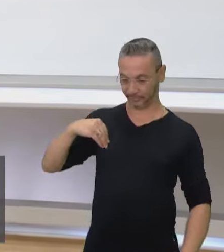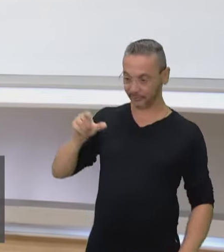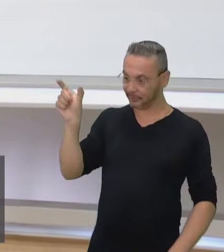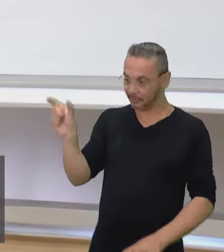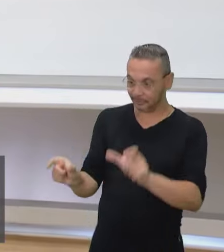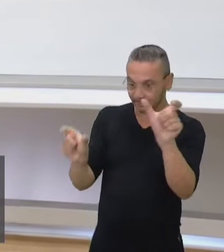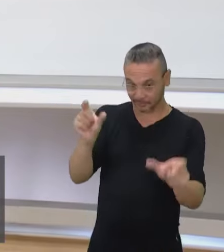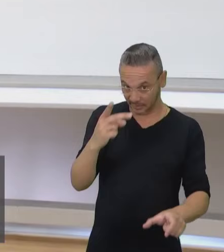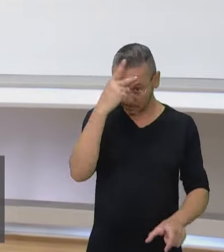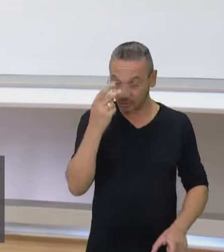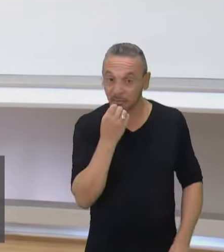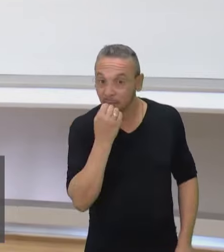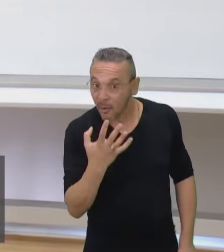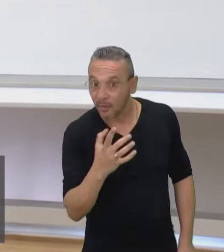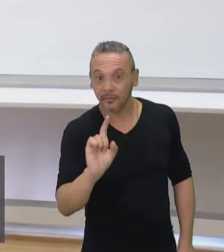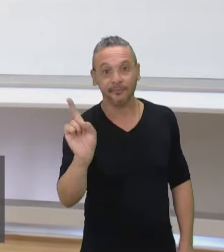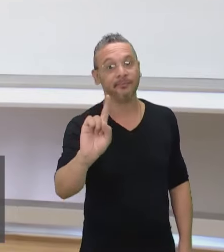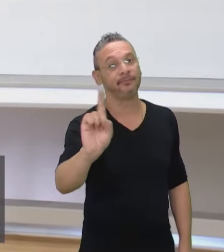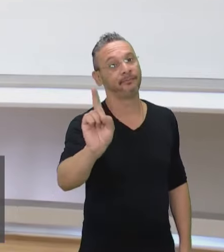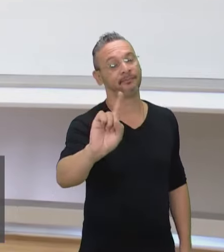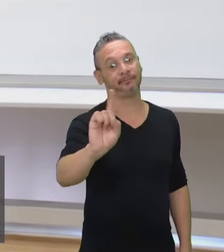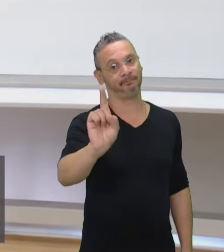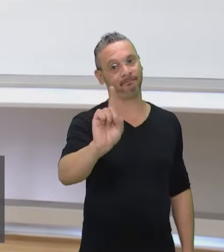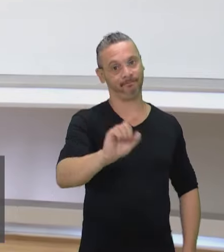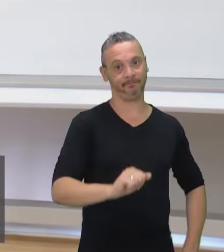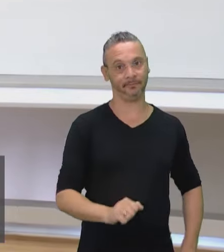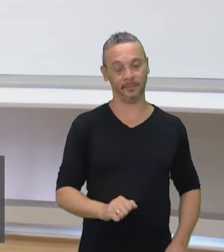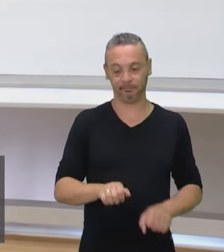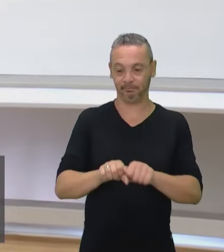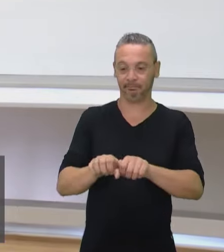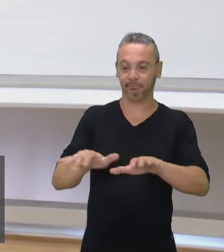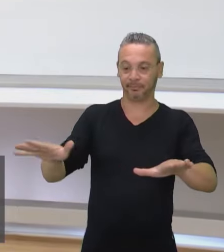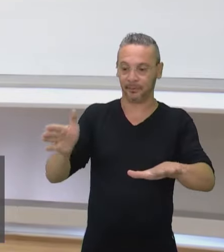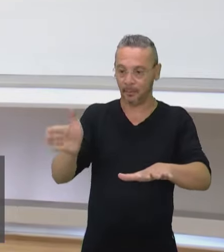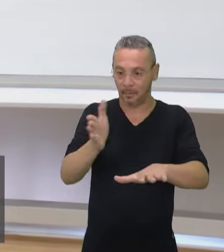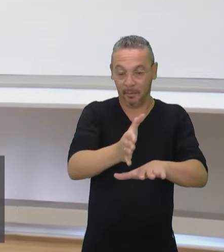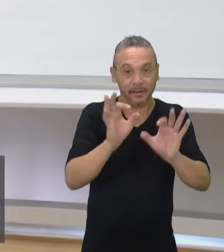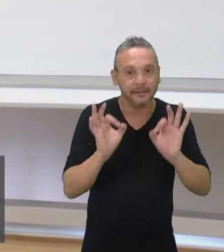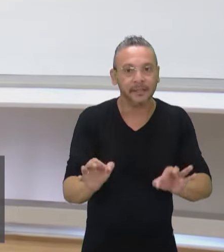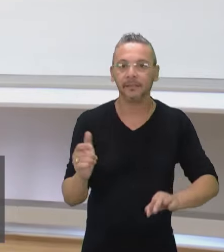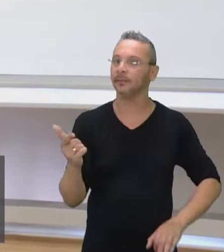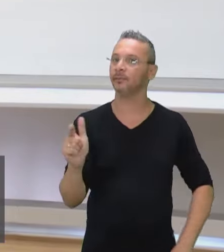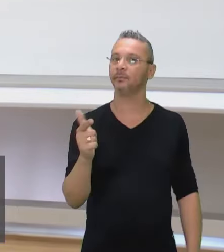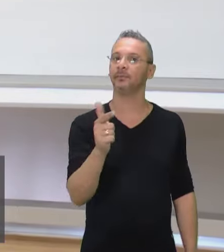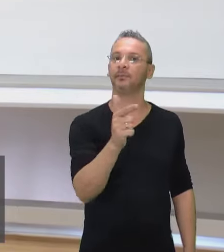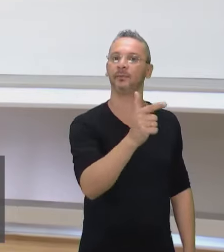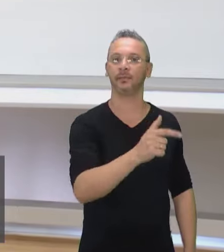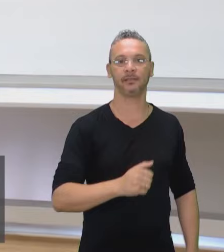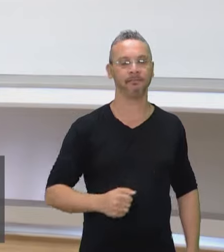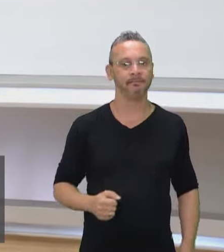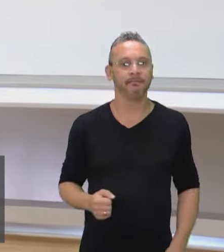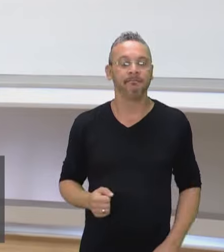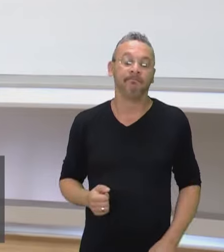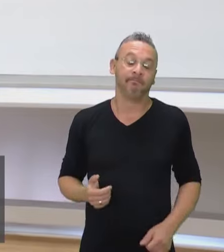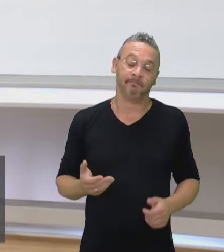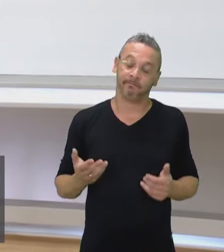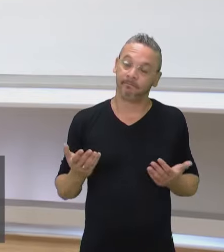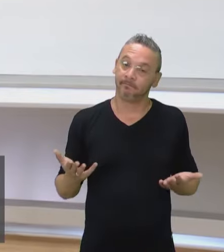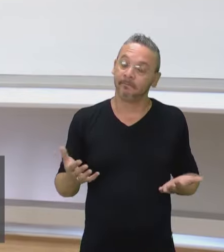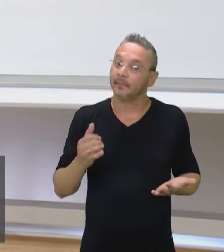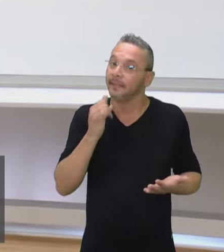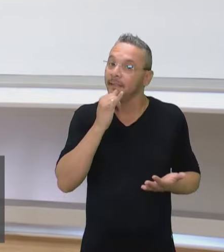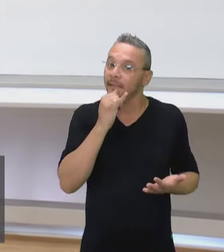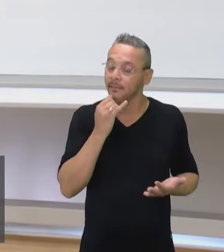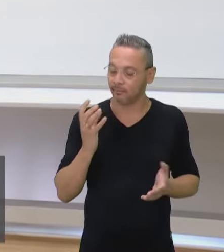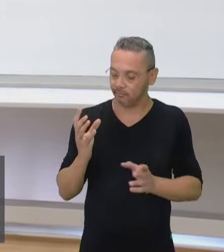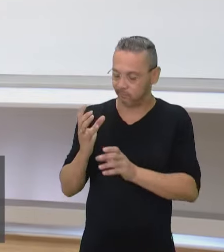isso? Porque essa renda, então, parece que ela não é tão bem distribuída assim, né? Então, é uma questão... Ou então que aquele